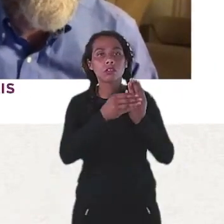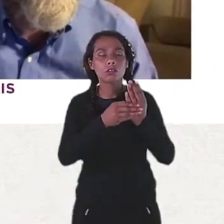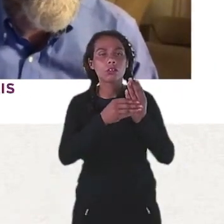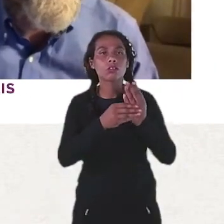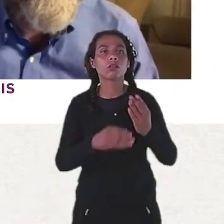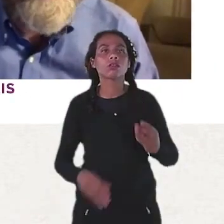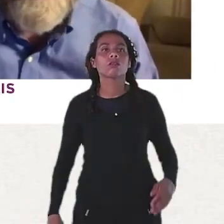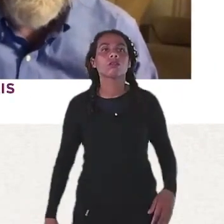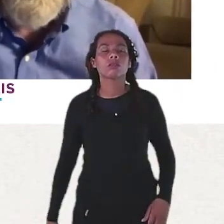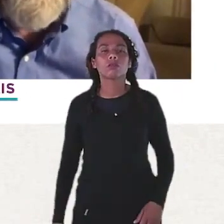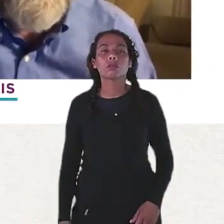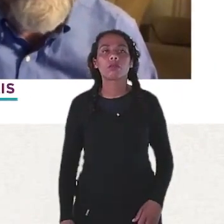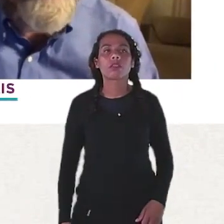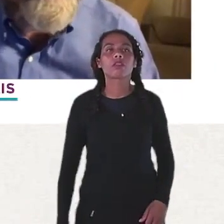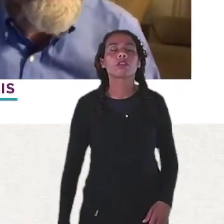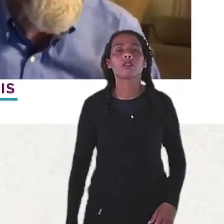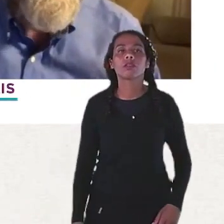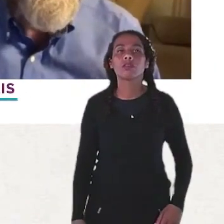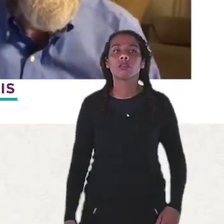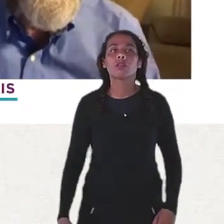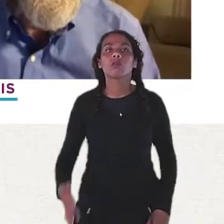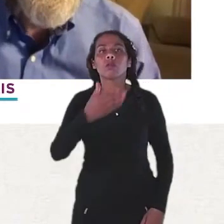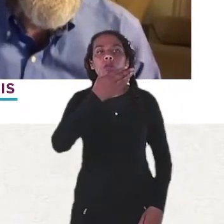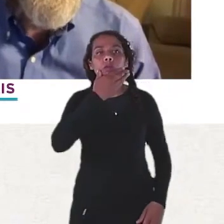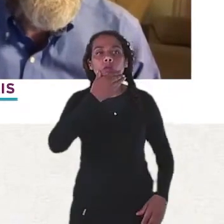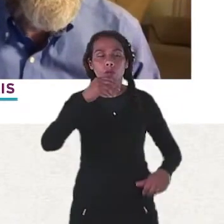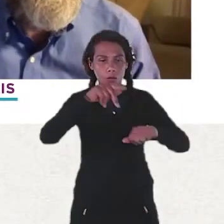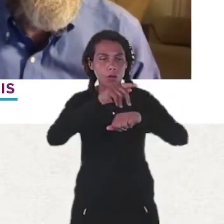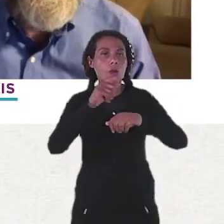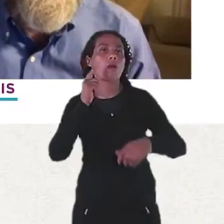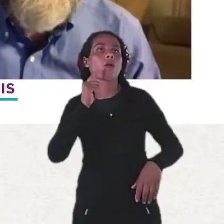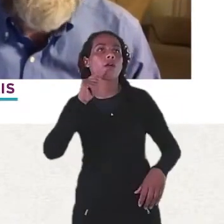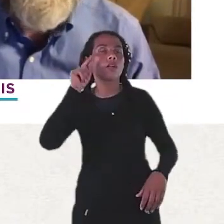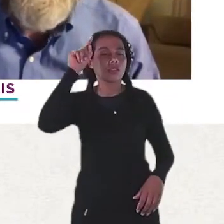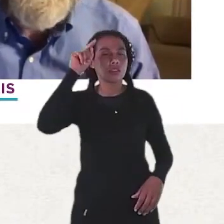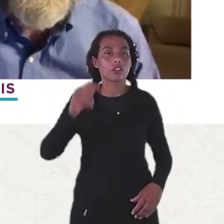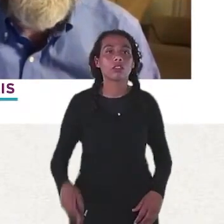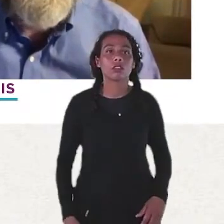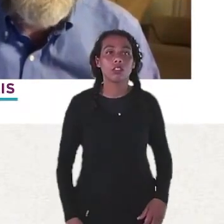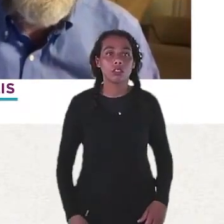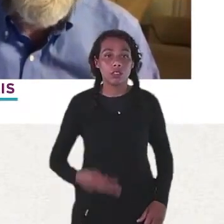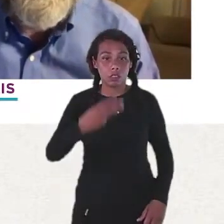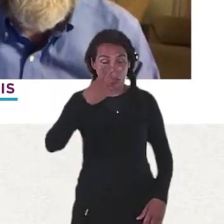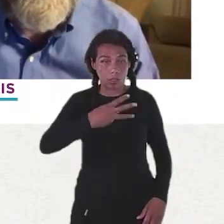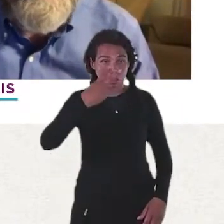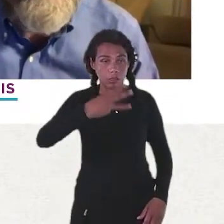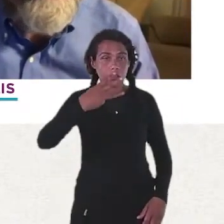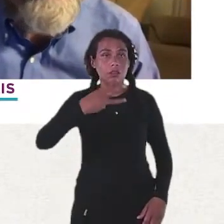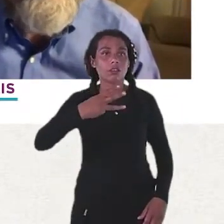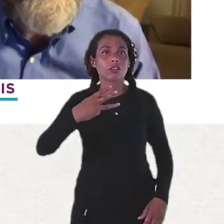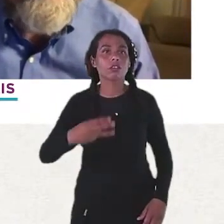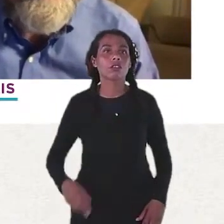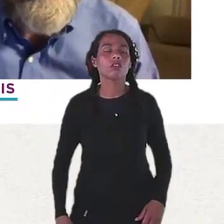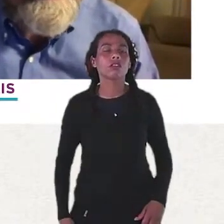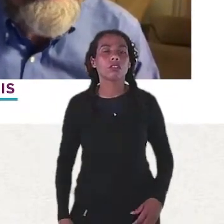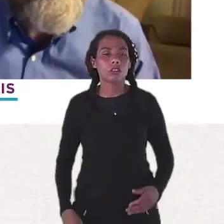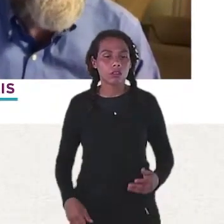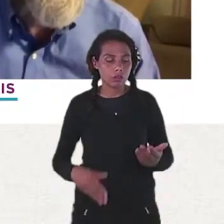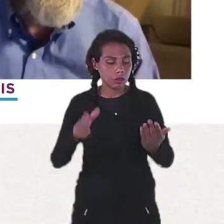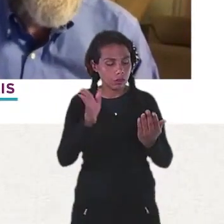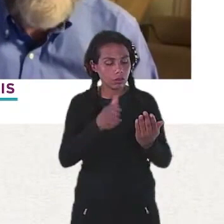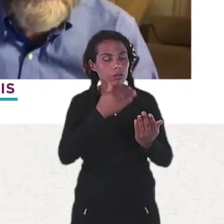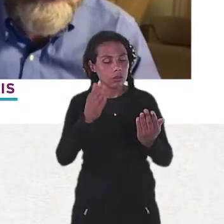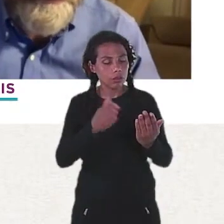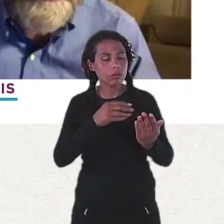dos 4 volumes do Rama, eu estou no 3º volume. Aquilo é uma maravilha, tá louco. Sensacional. E ele chega no meio do 3º